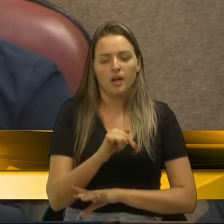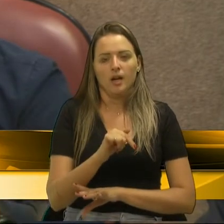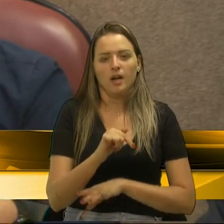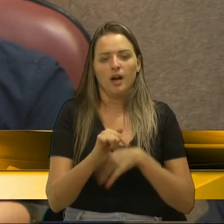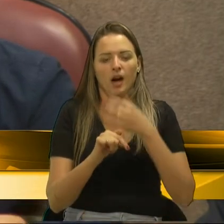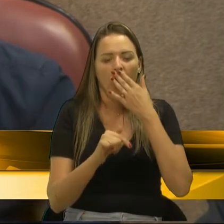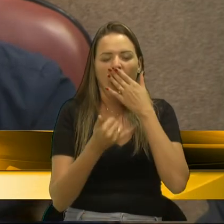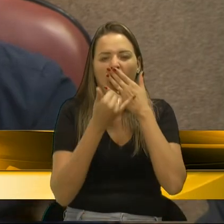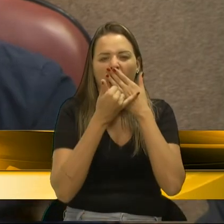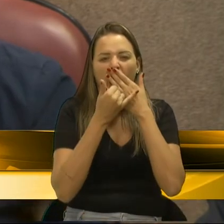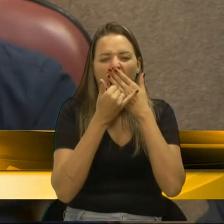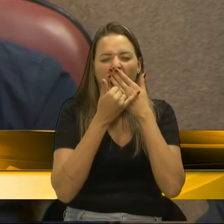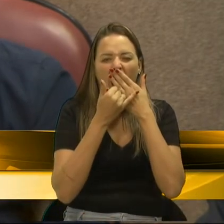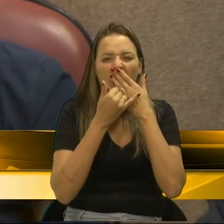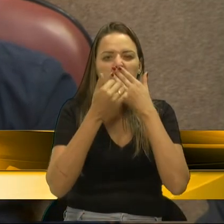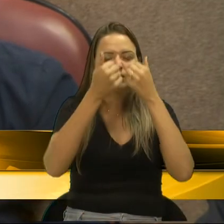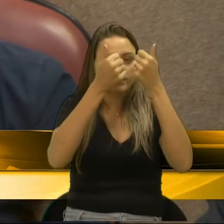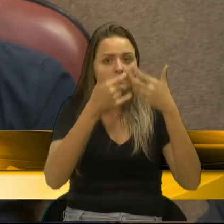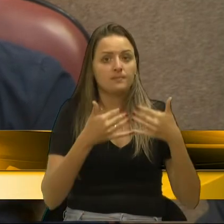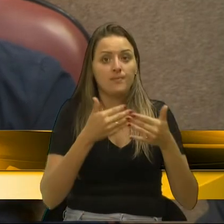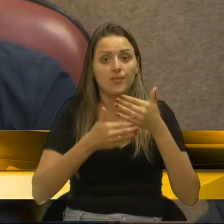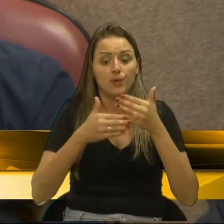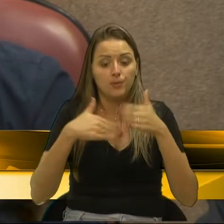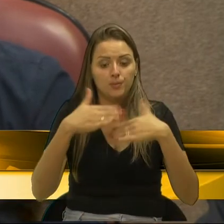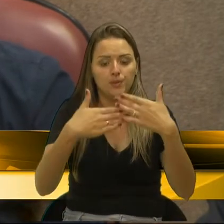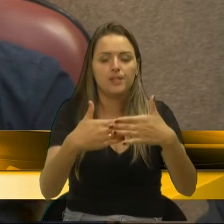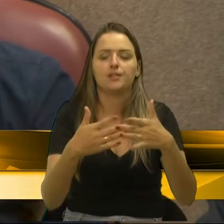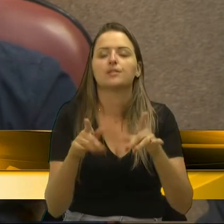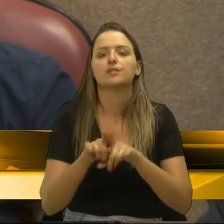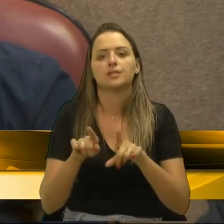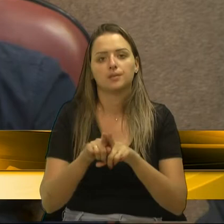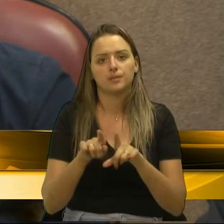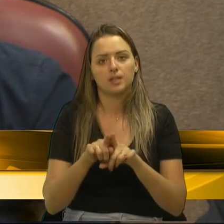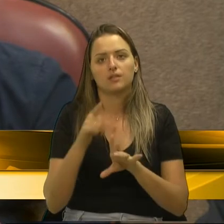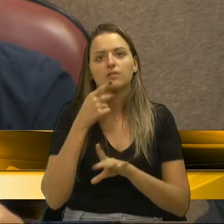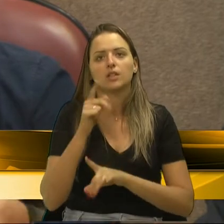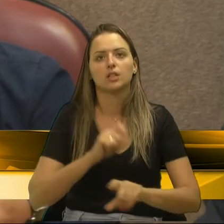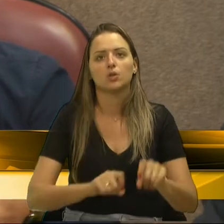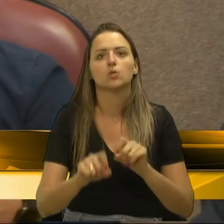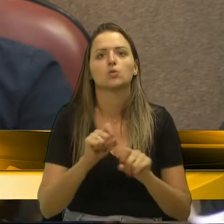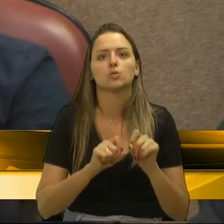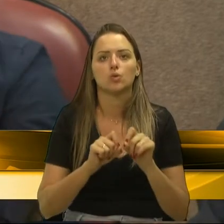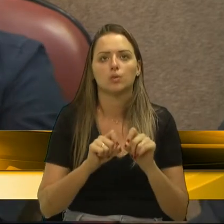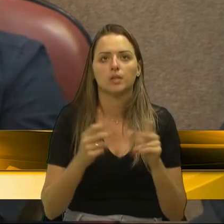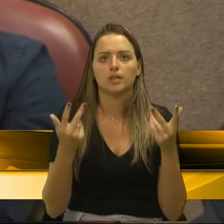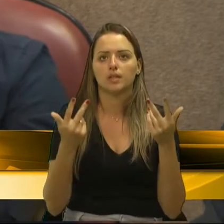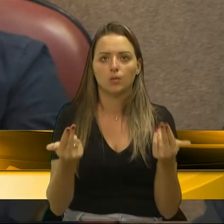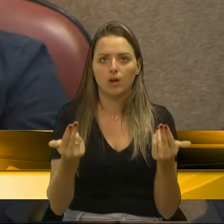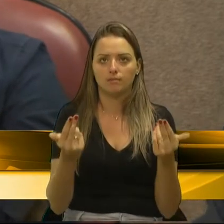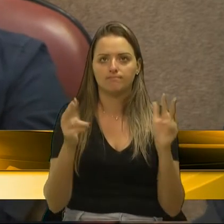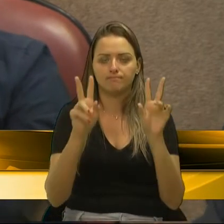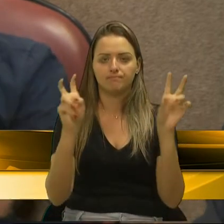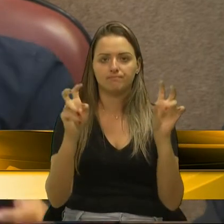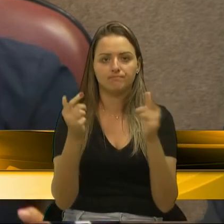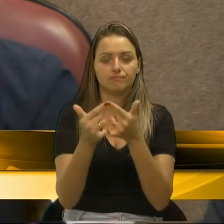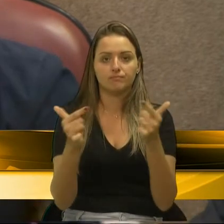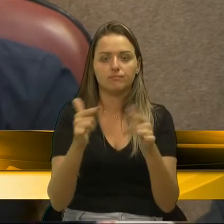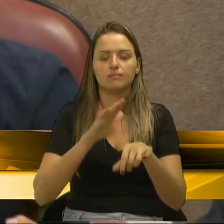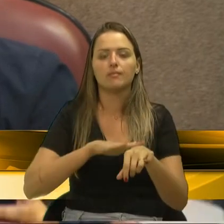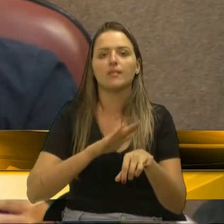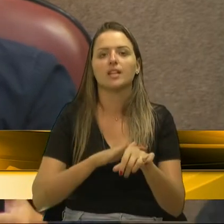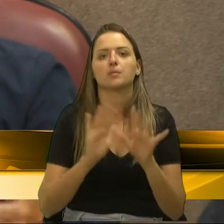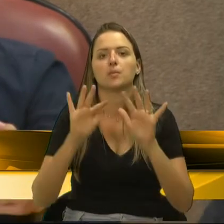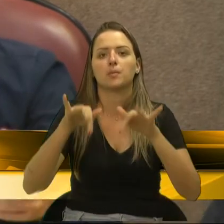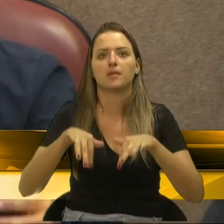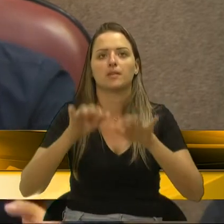toda essa tramitação e muito mais do que isso. A gente comentou sobre isso, né, vereador? Que ela não tem tempo para terminar a sua audiência, porque